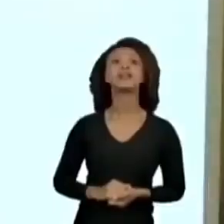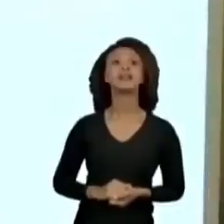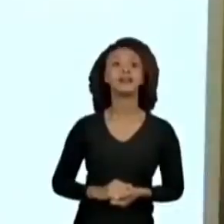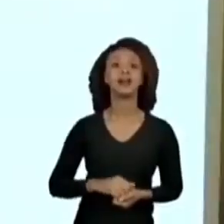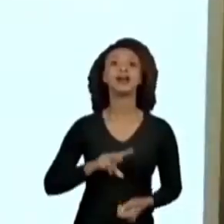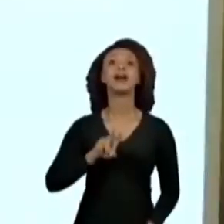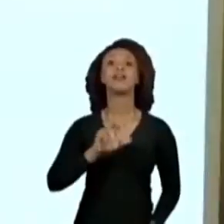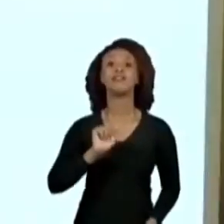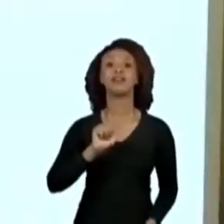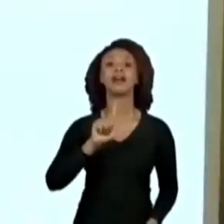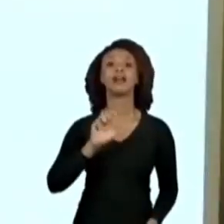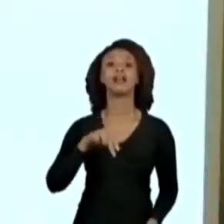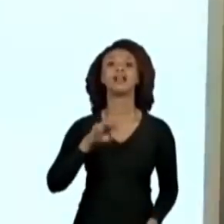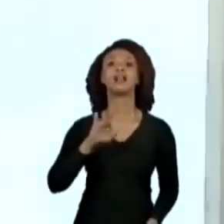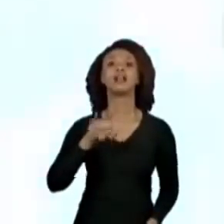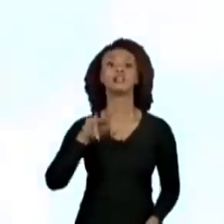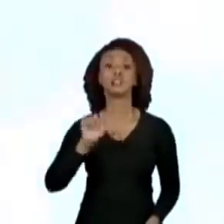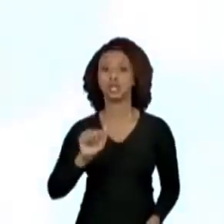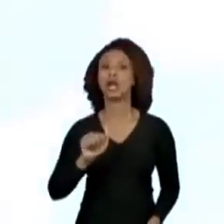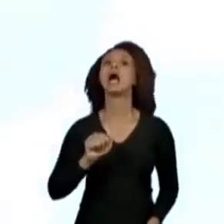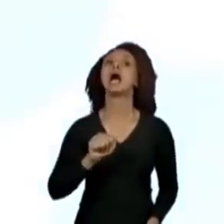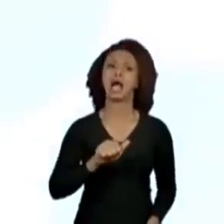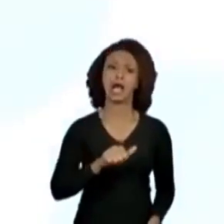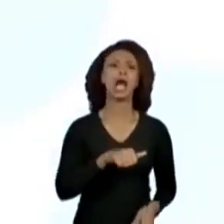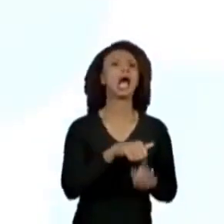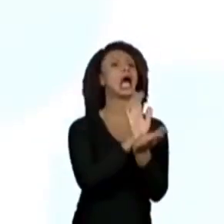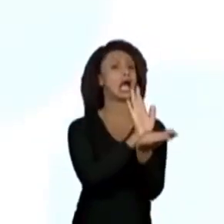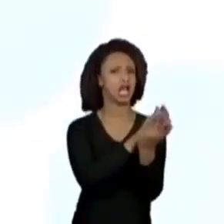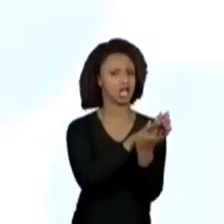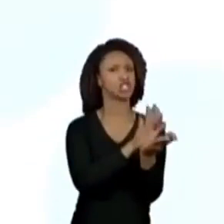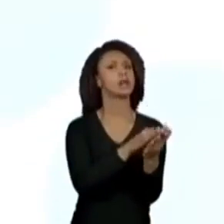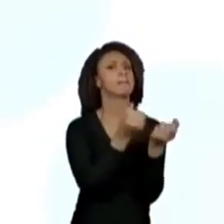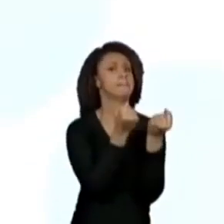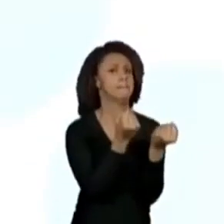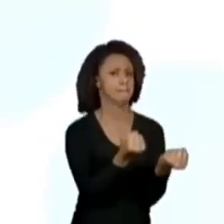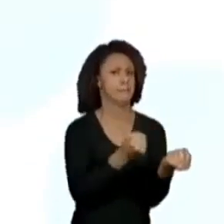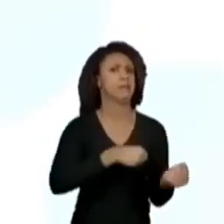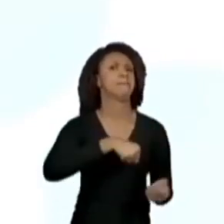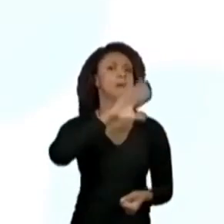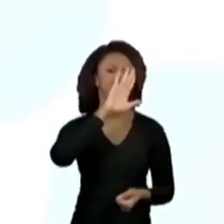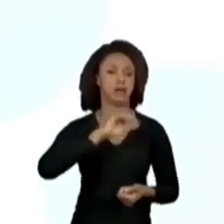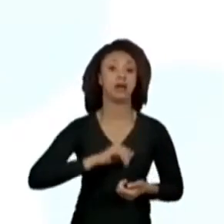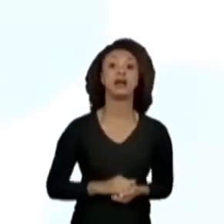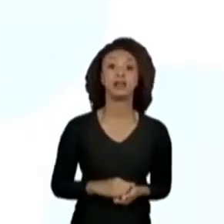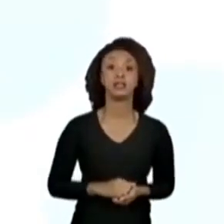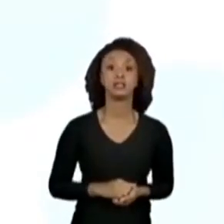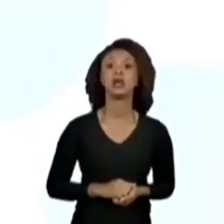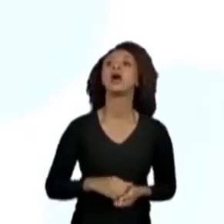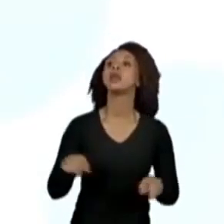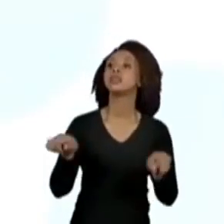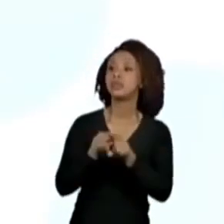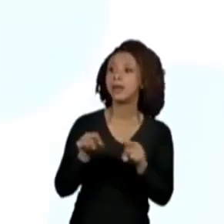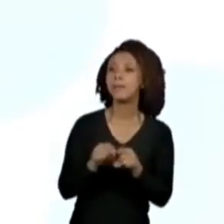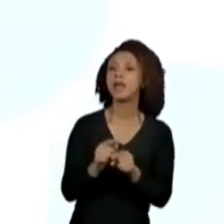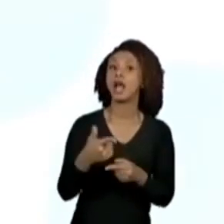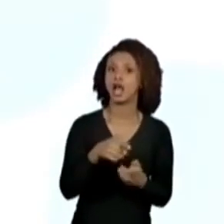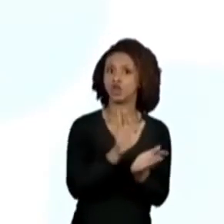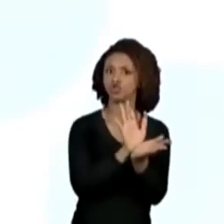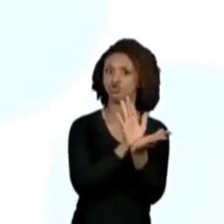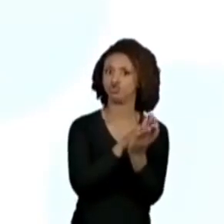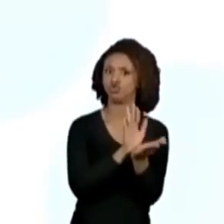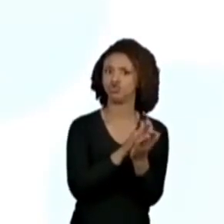A Valentina, né, colocou lá, jacaré é o mais pesado. Isabela também colocou que é o jacaré tá ganhando